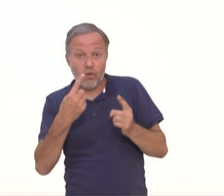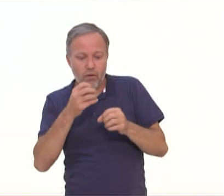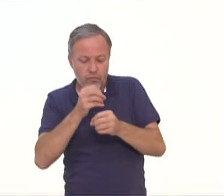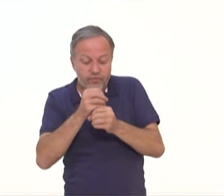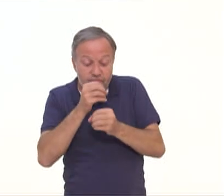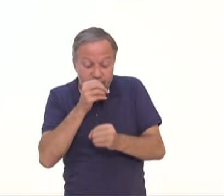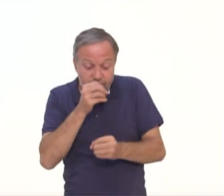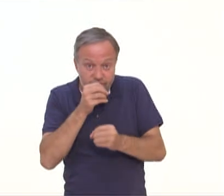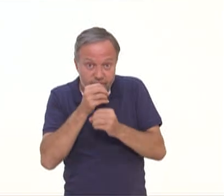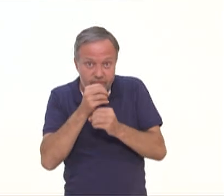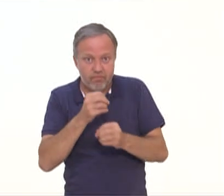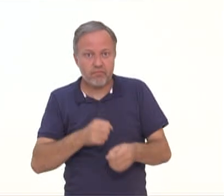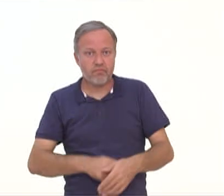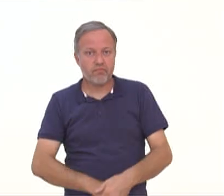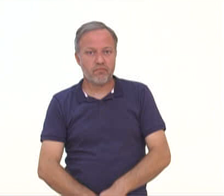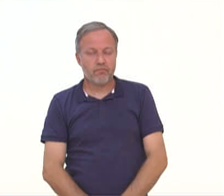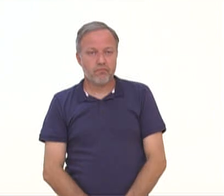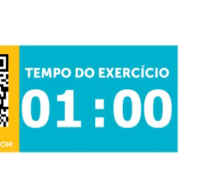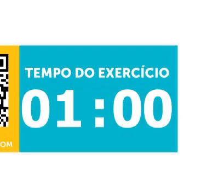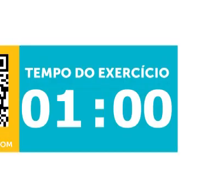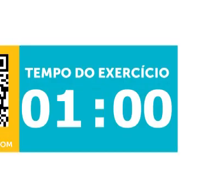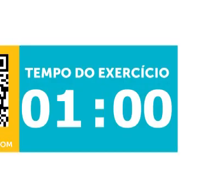voltamos.